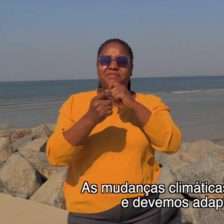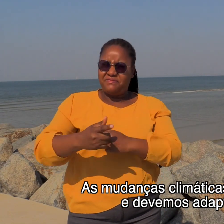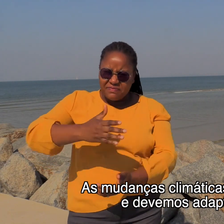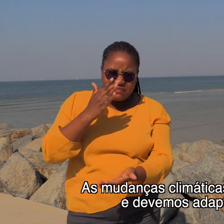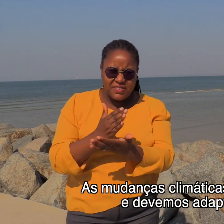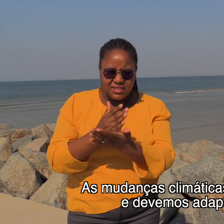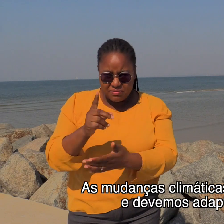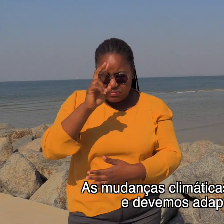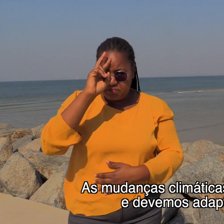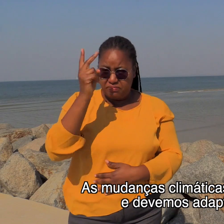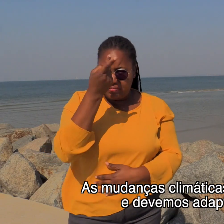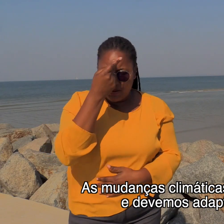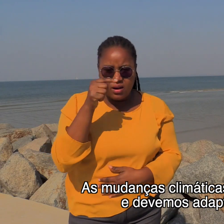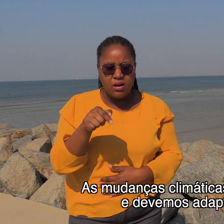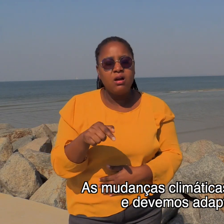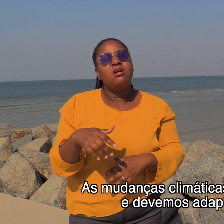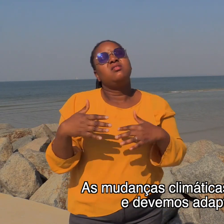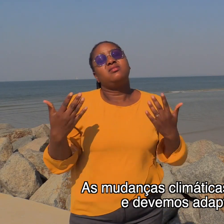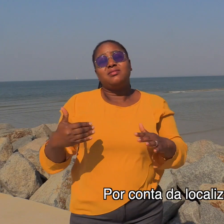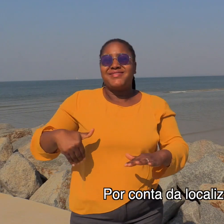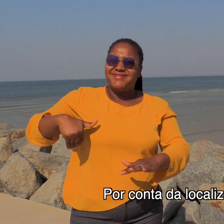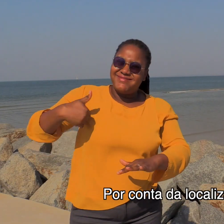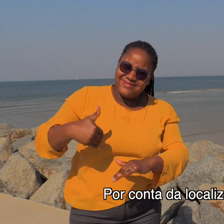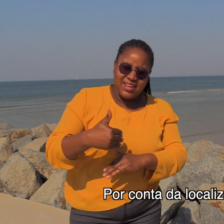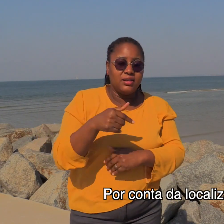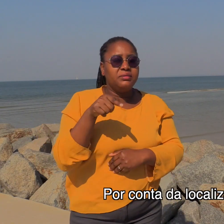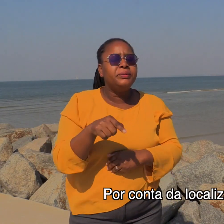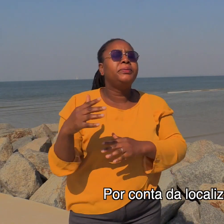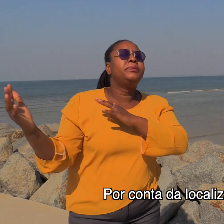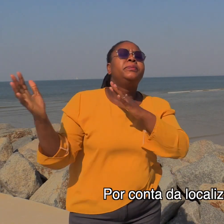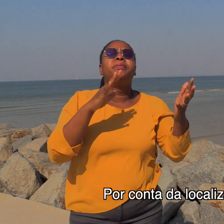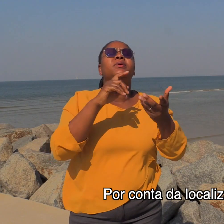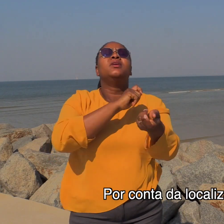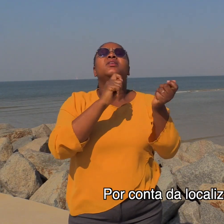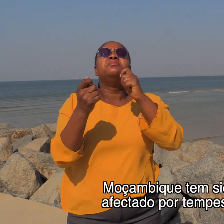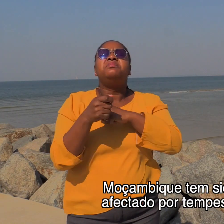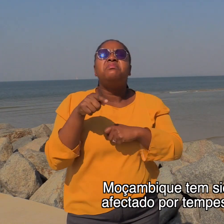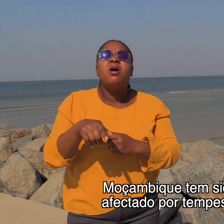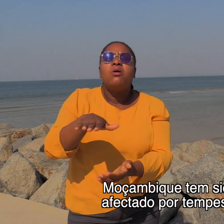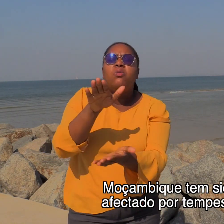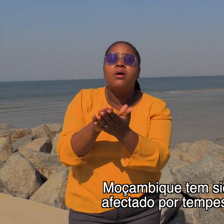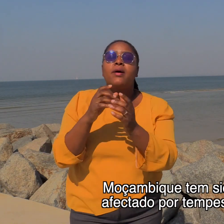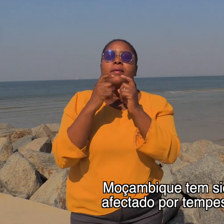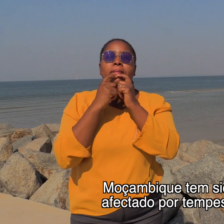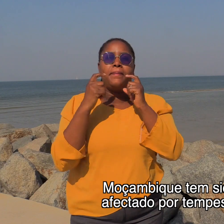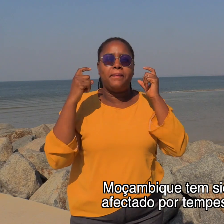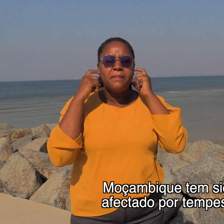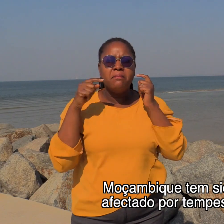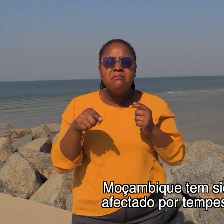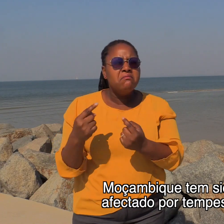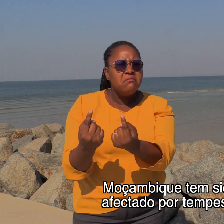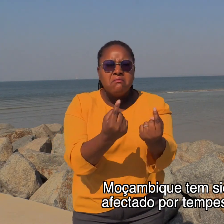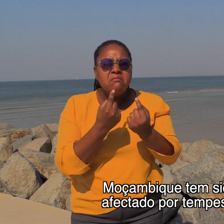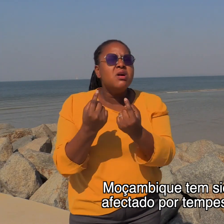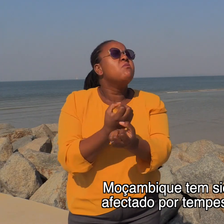são uma realidade e devemos adaptar-nos a elas. Por conta da localização geográfica, Moçambique tem sido